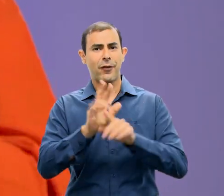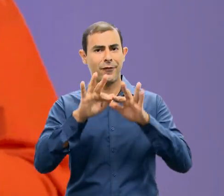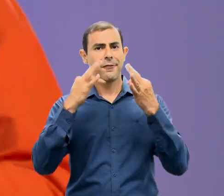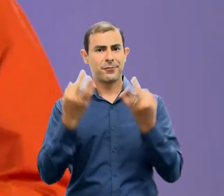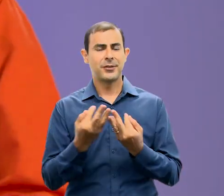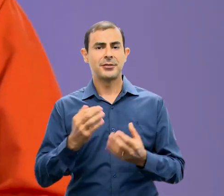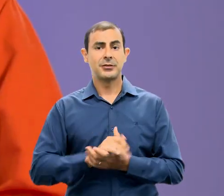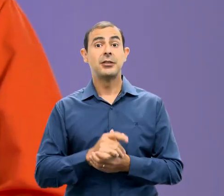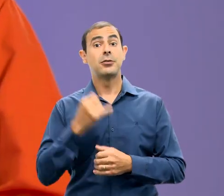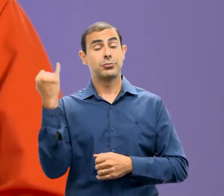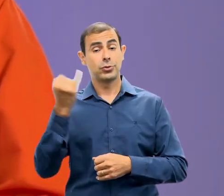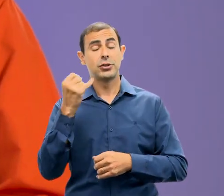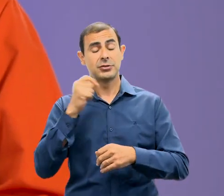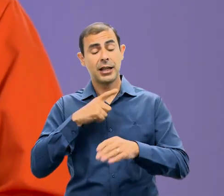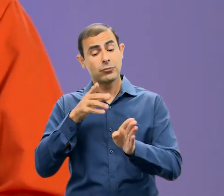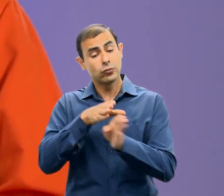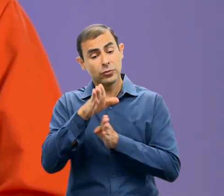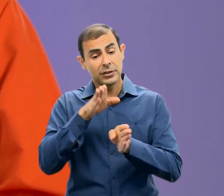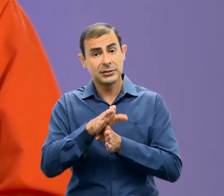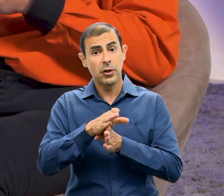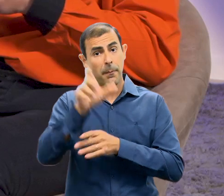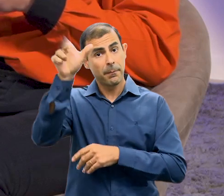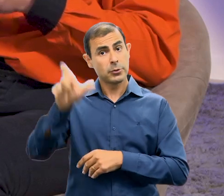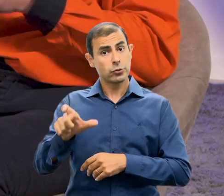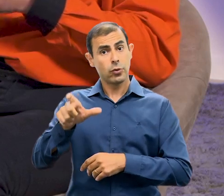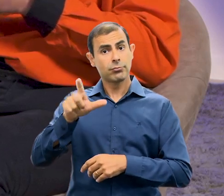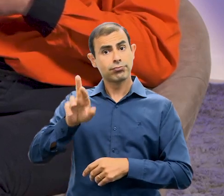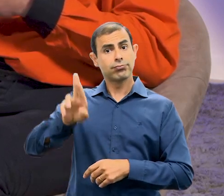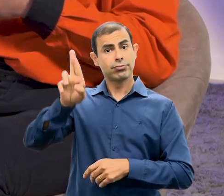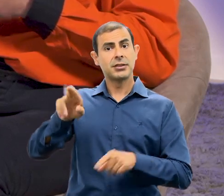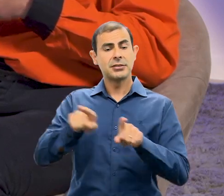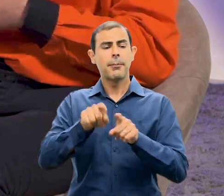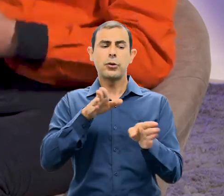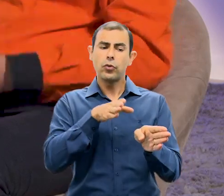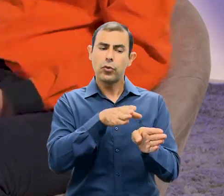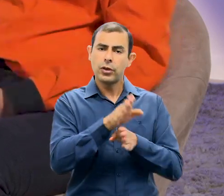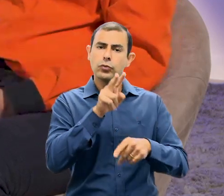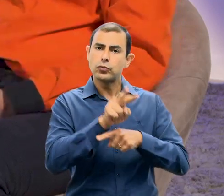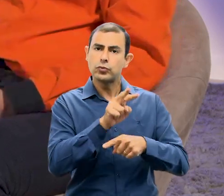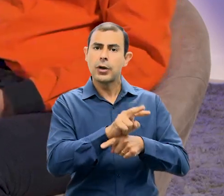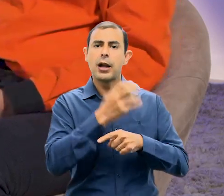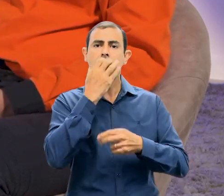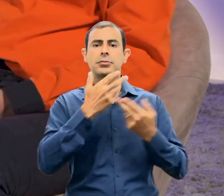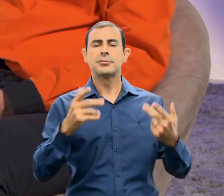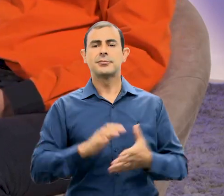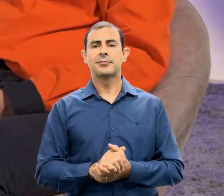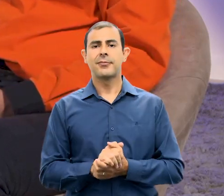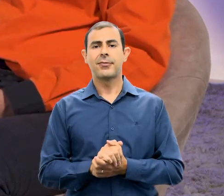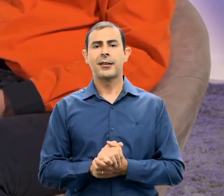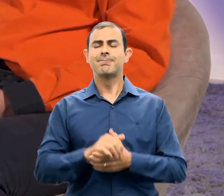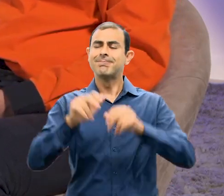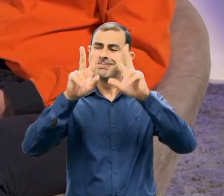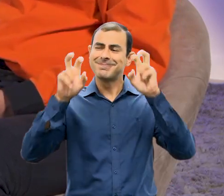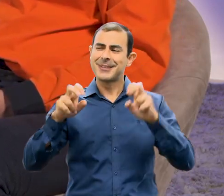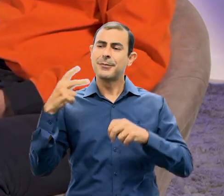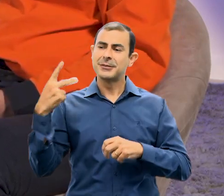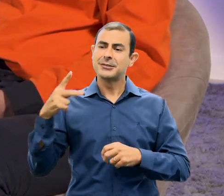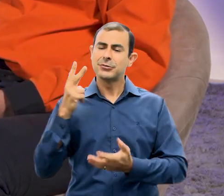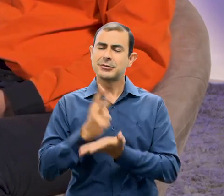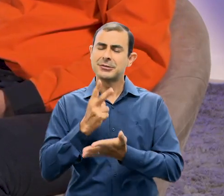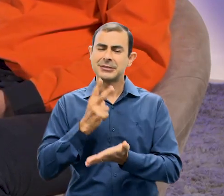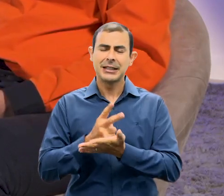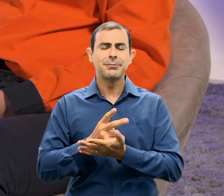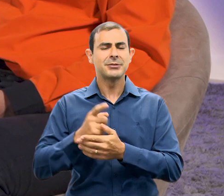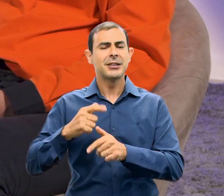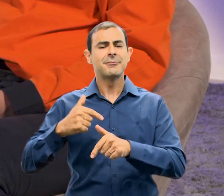especial para os tutores dos animais e os animais também. Vereador, e o bem-estar animal é uma pauta que o senhor tem defendido desde o início na